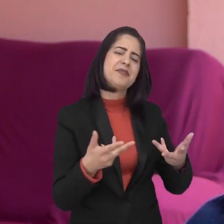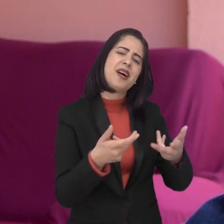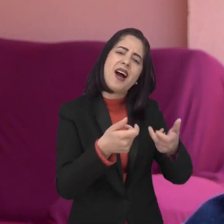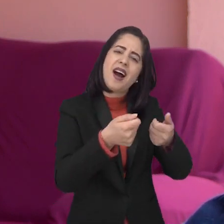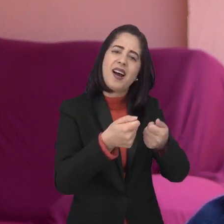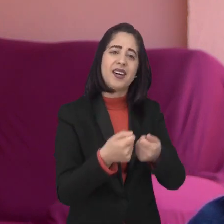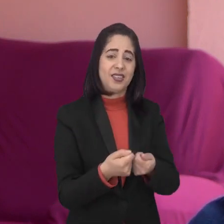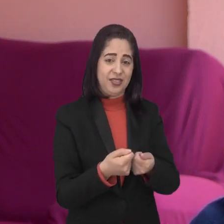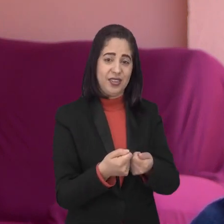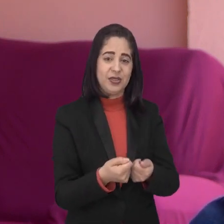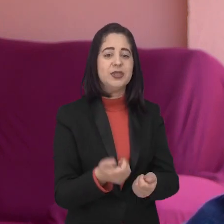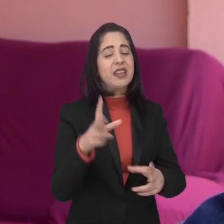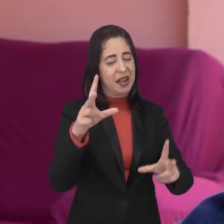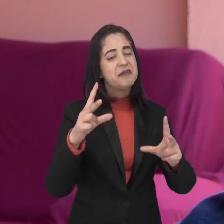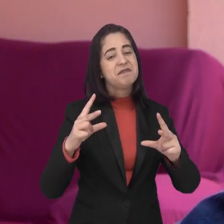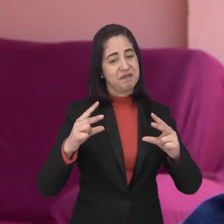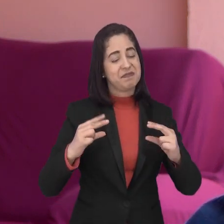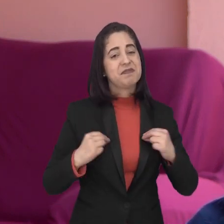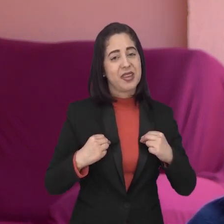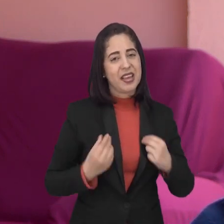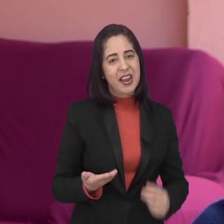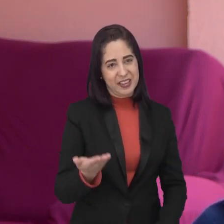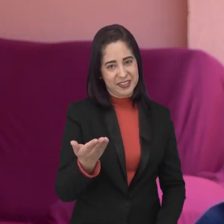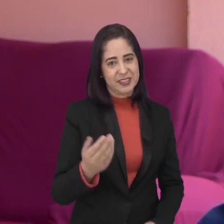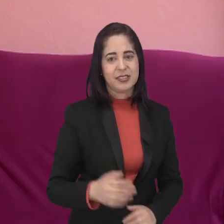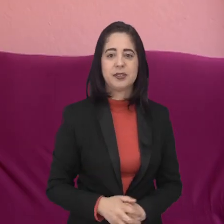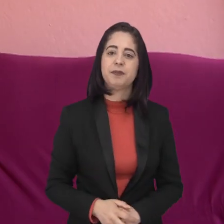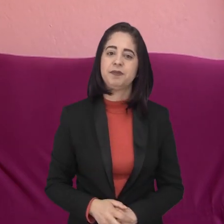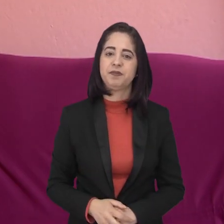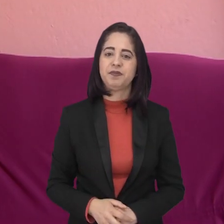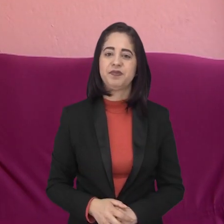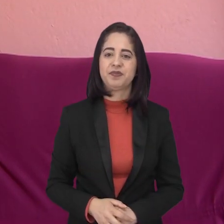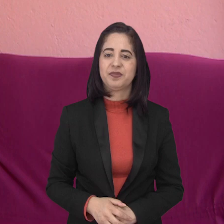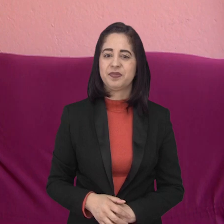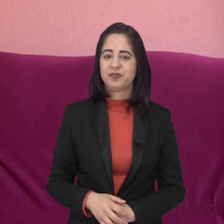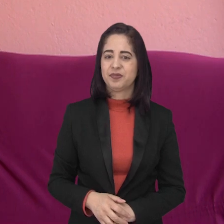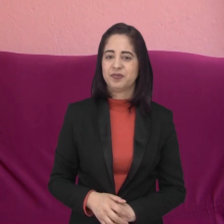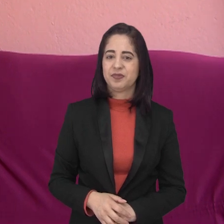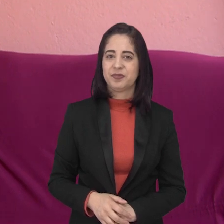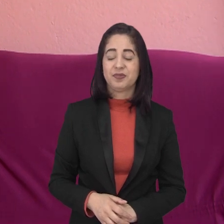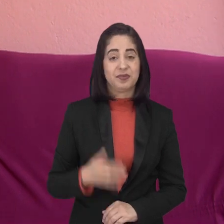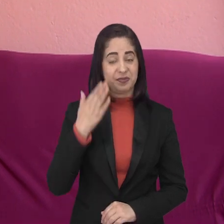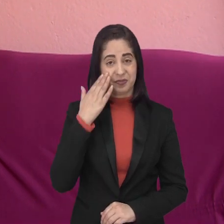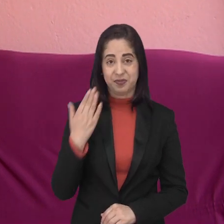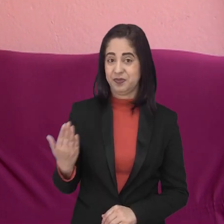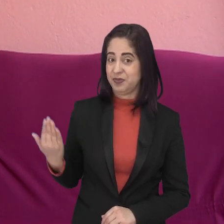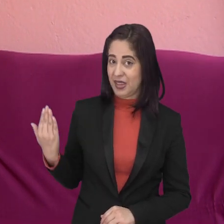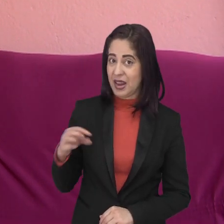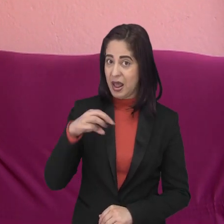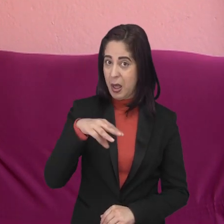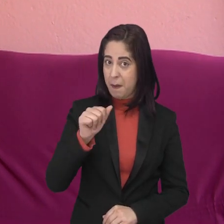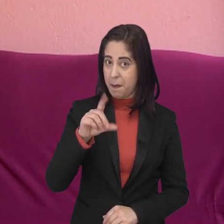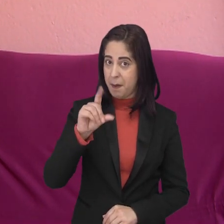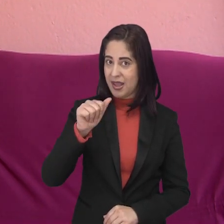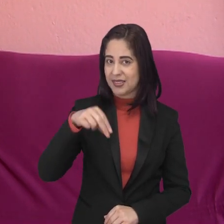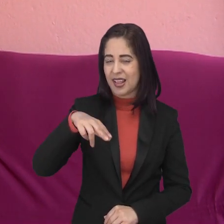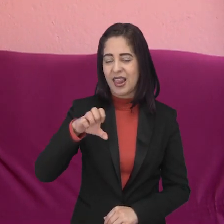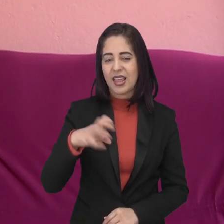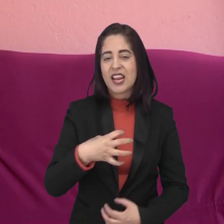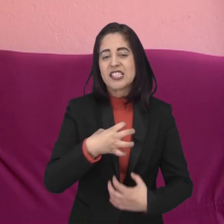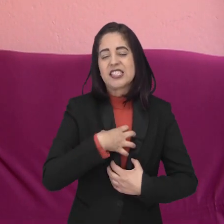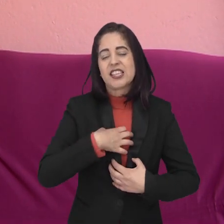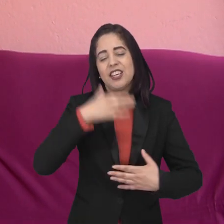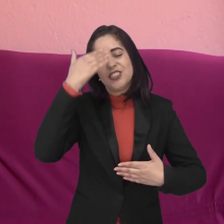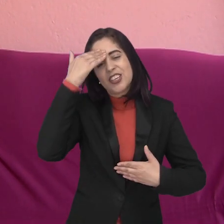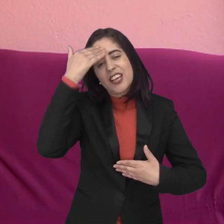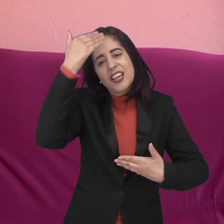maravilhosa, e ela era merecedora mesmo, né? Para a Dona Madalena, que acompanhou grande parte dessa história, fica a gratidão